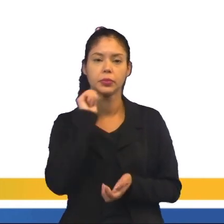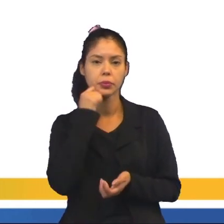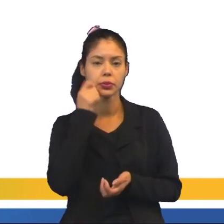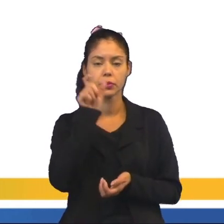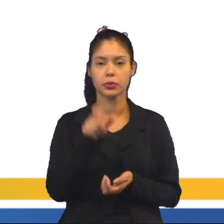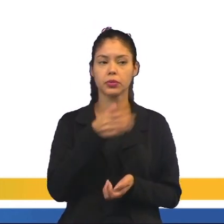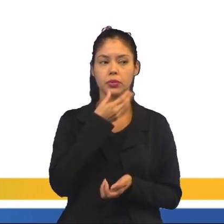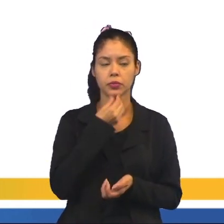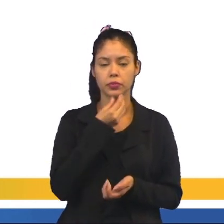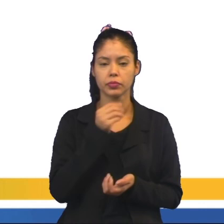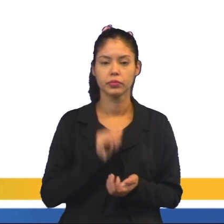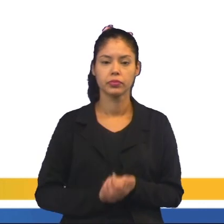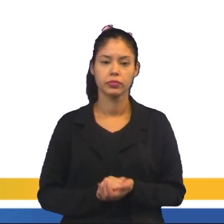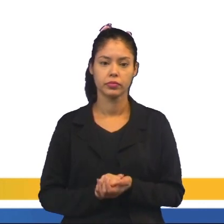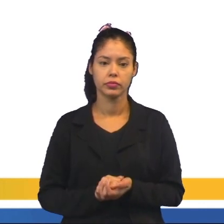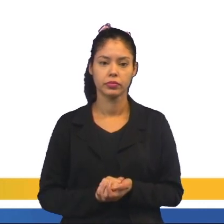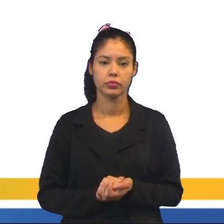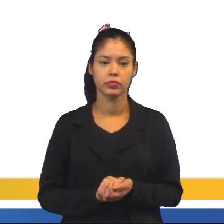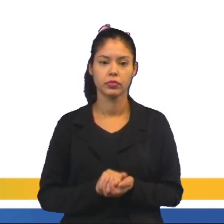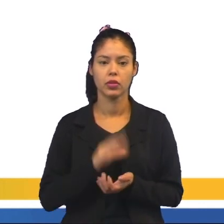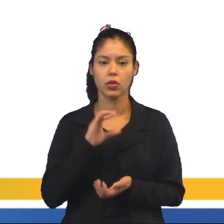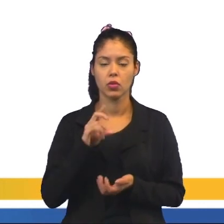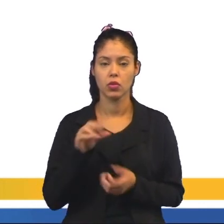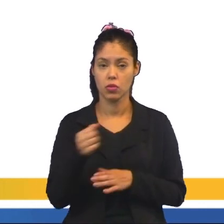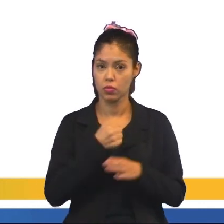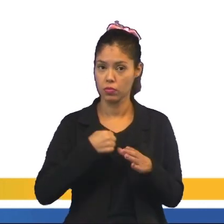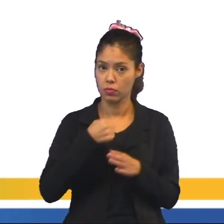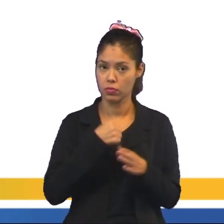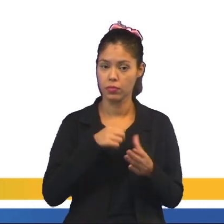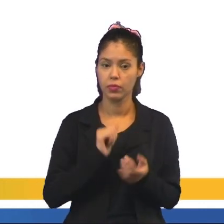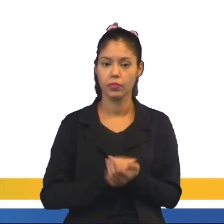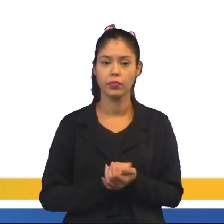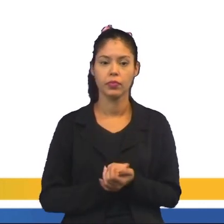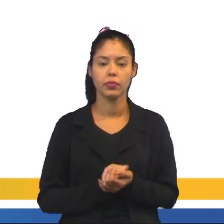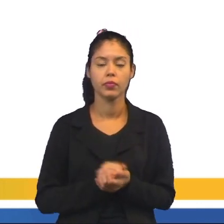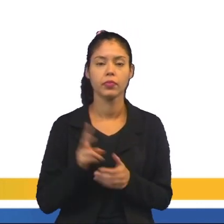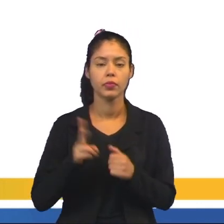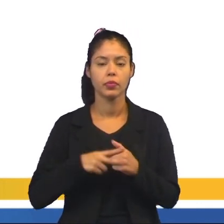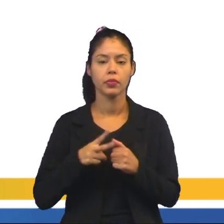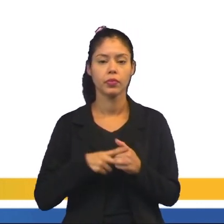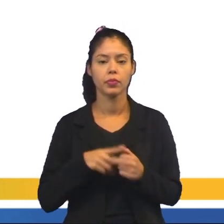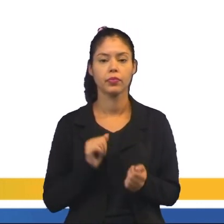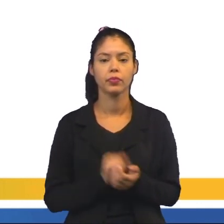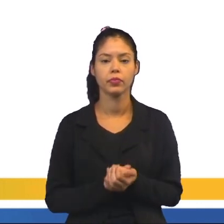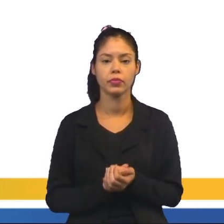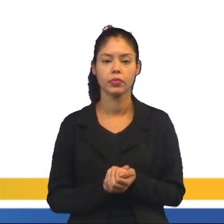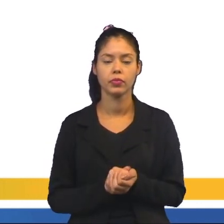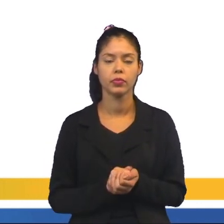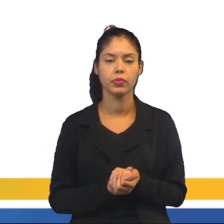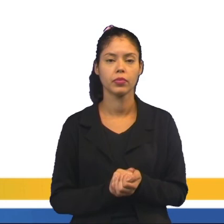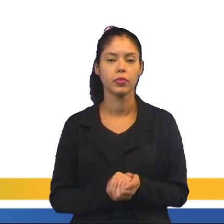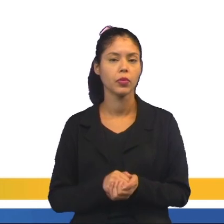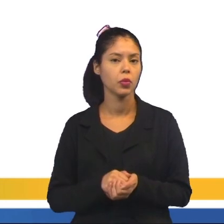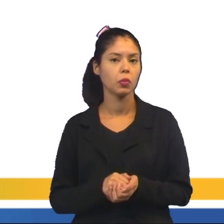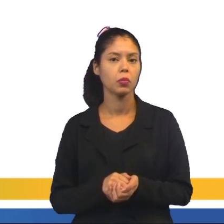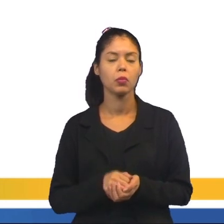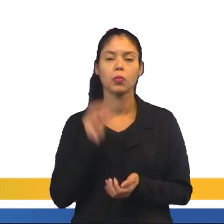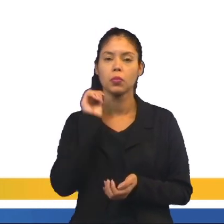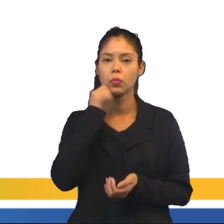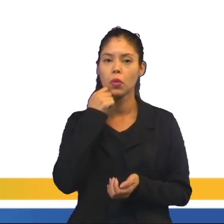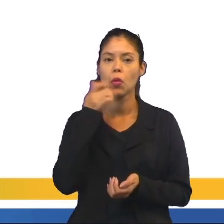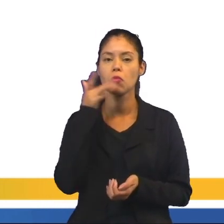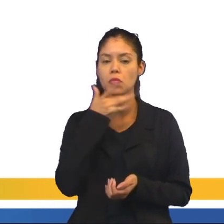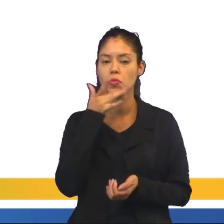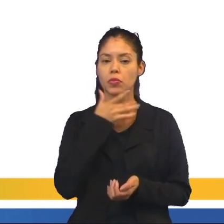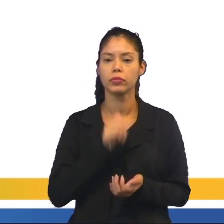padeiro então ele é o sujeito com cenoura é o núcleo do predicado que é o verbo e o nosso banner delicioso